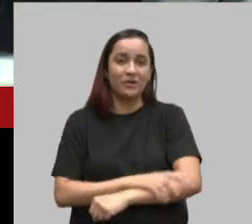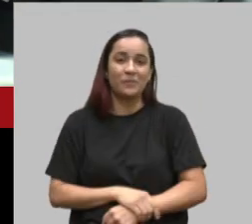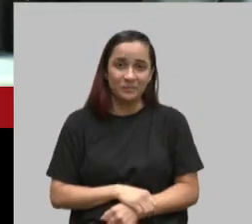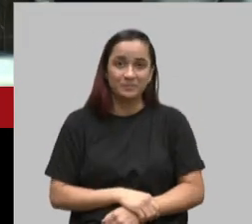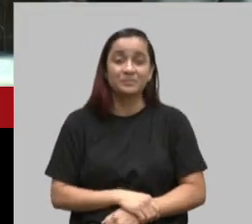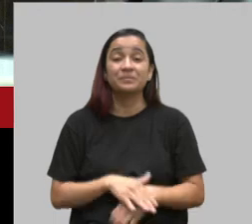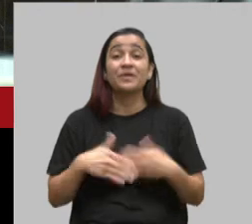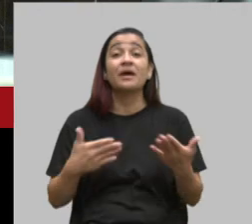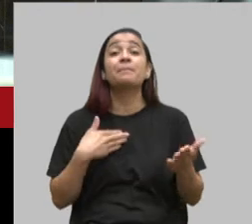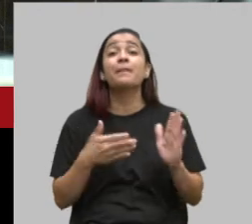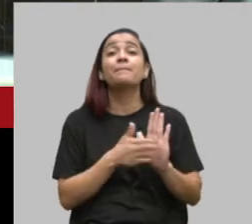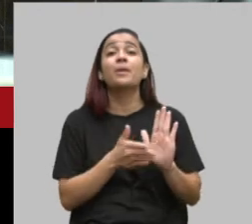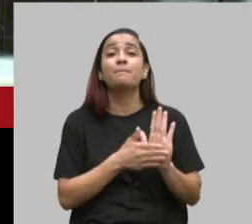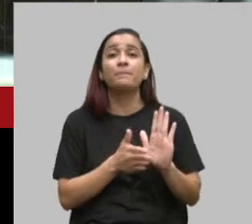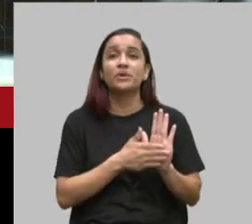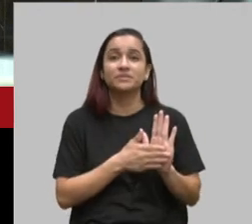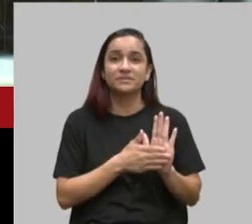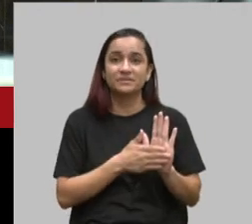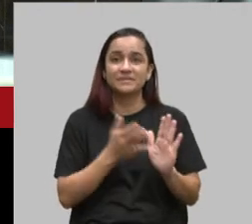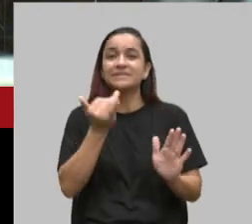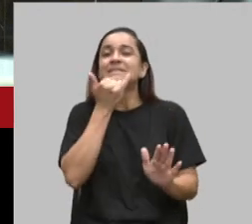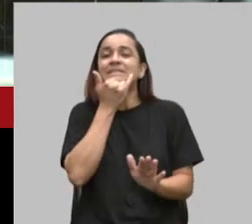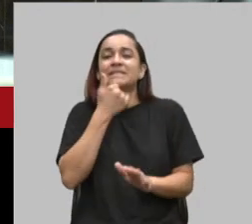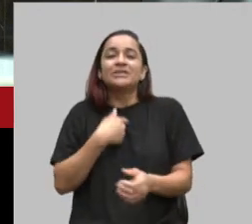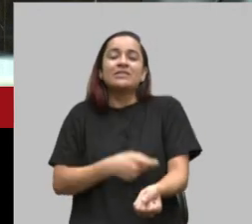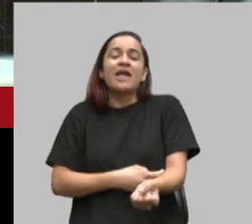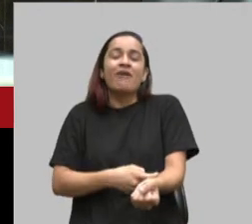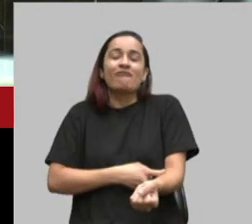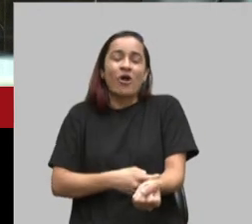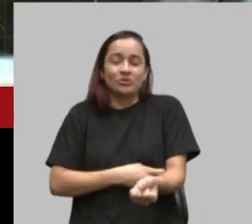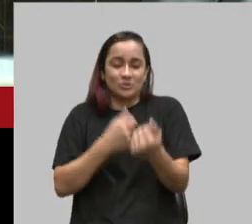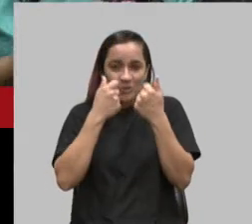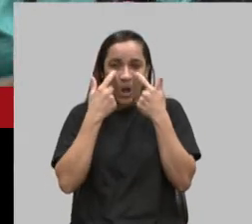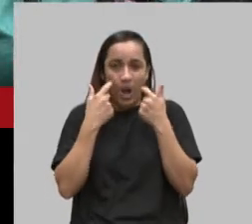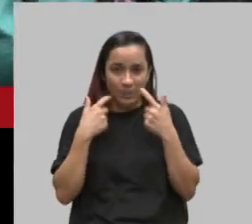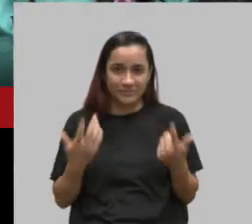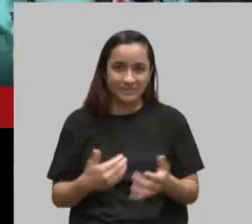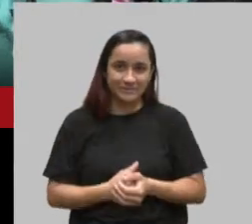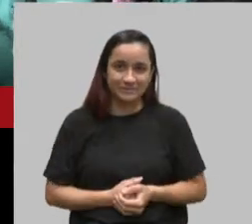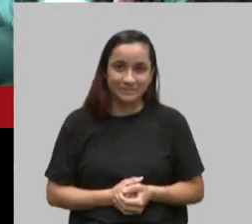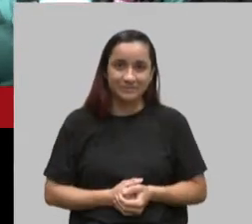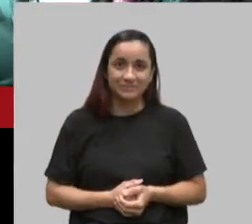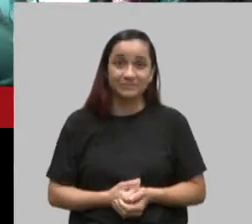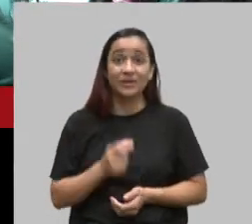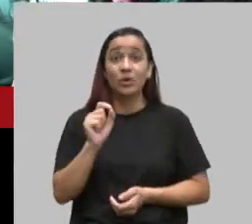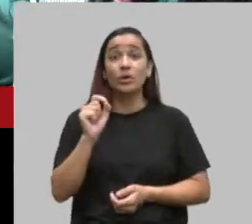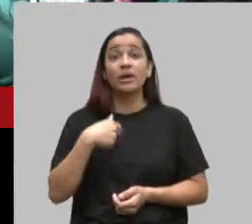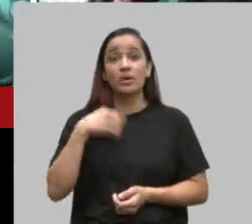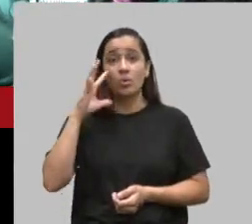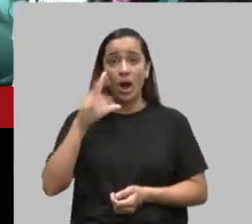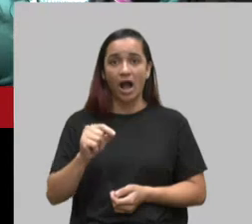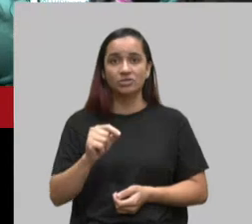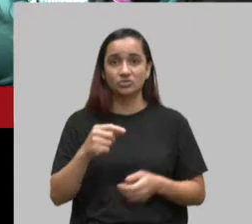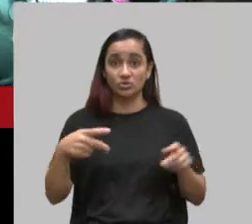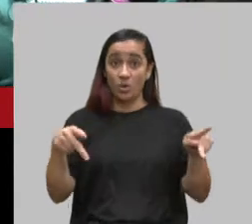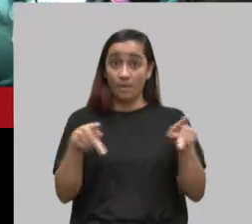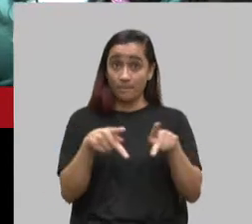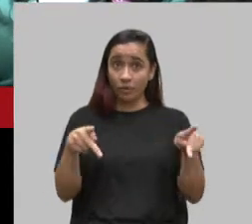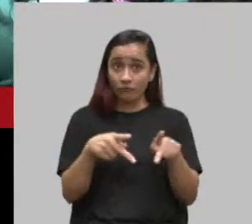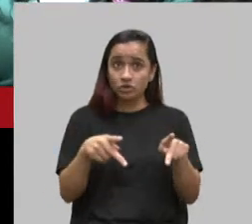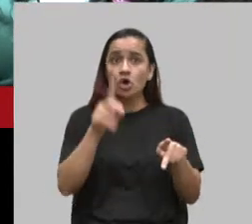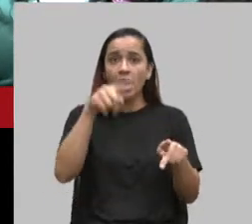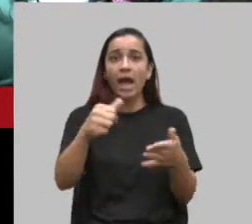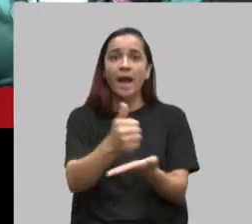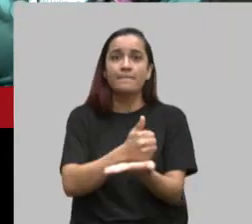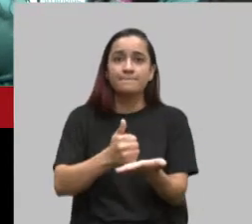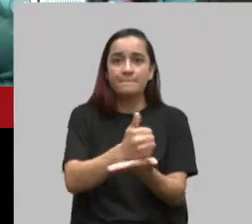proposta calma gente tô nervoso tava chorando o que eu acho os professores estão a base da sociedade chegou na hora